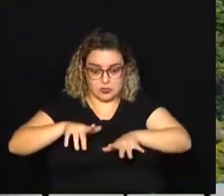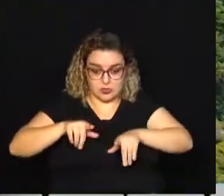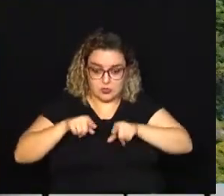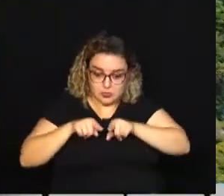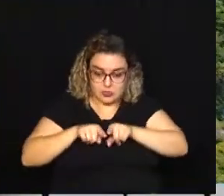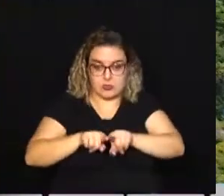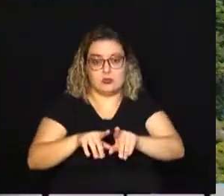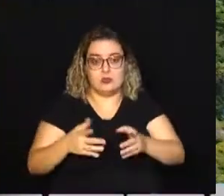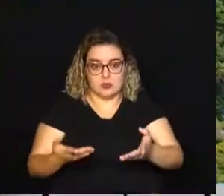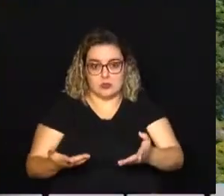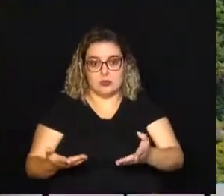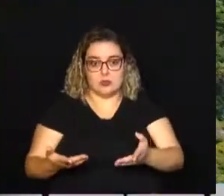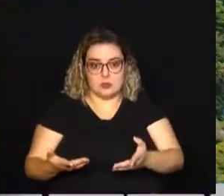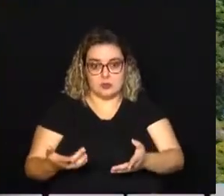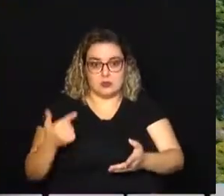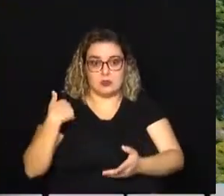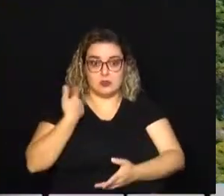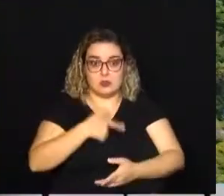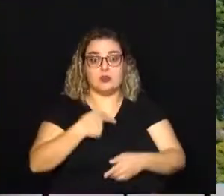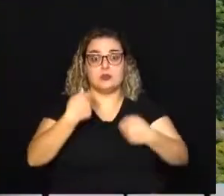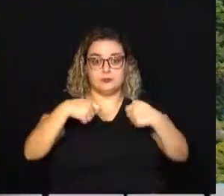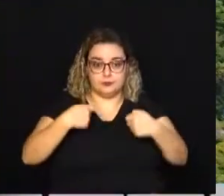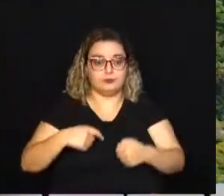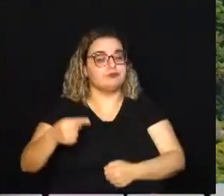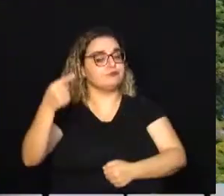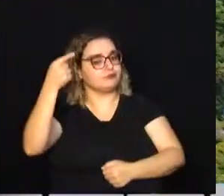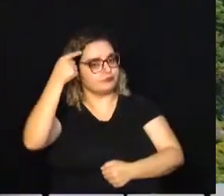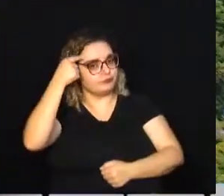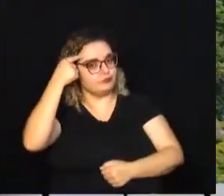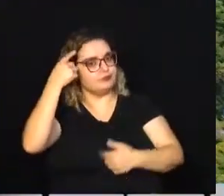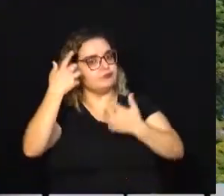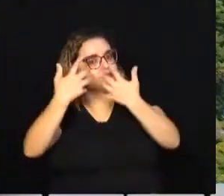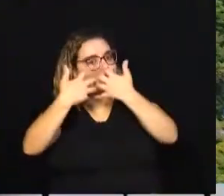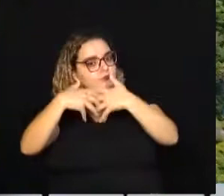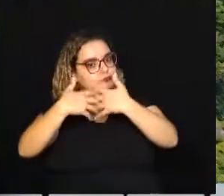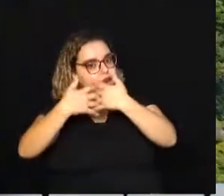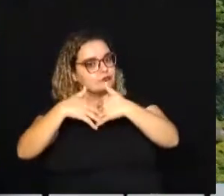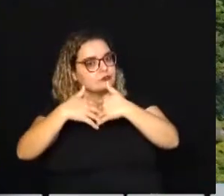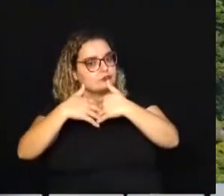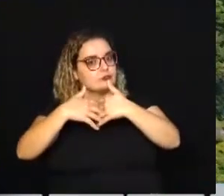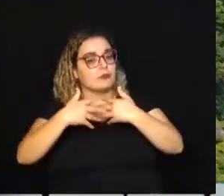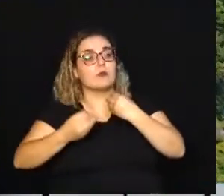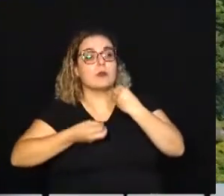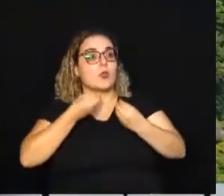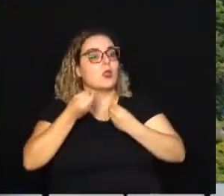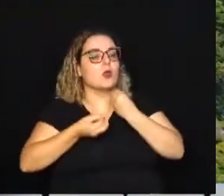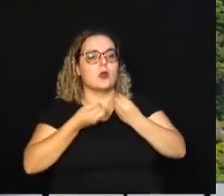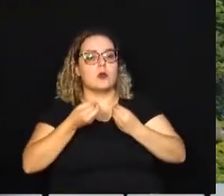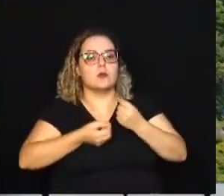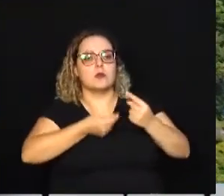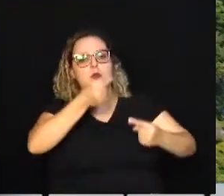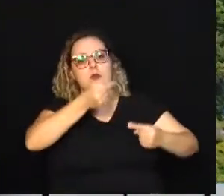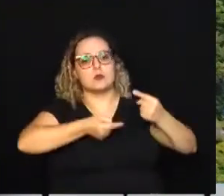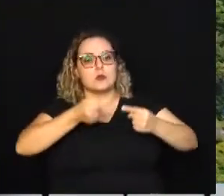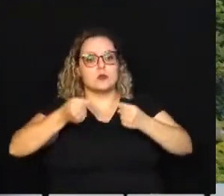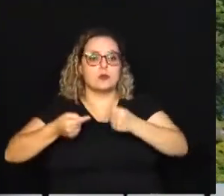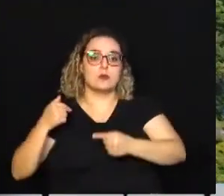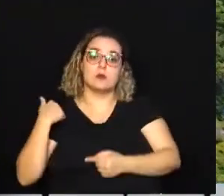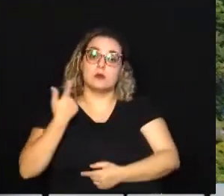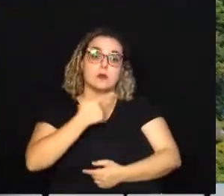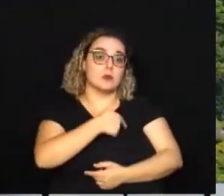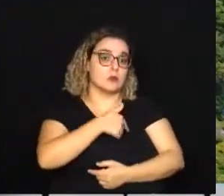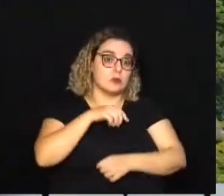ter que, de fato, Gabriel, pensar como a gente vai inserir esse debate para nós,